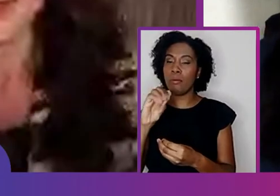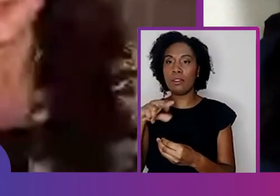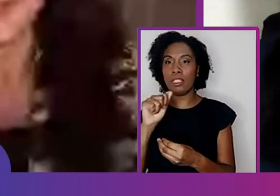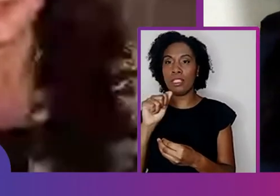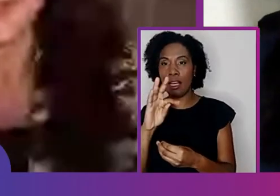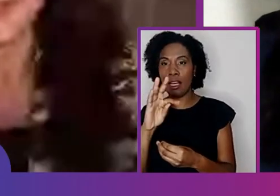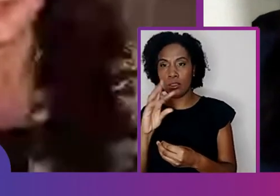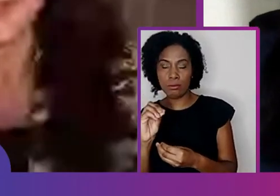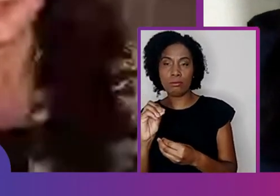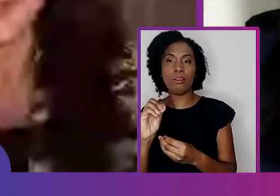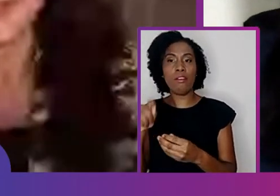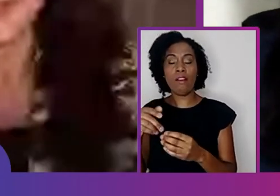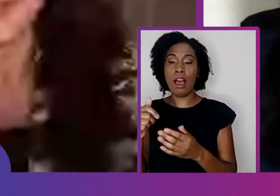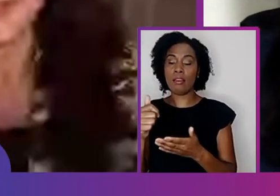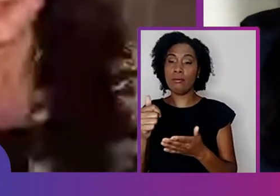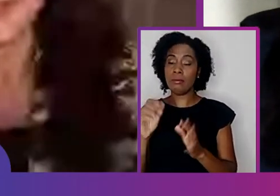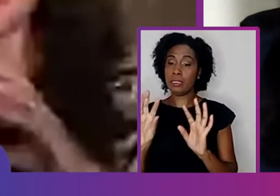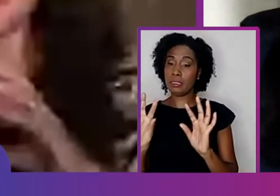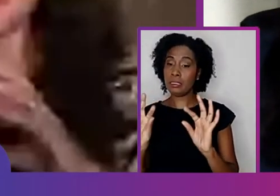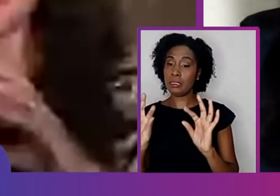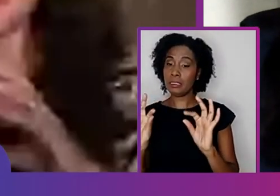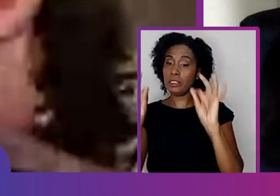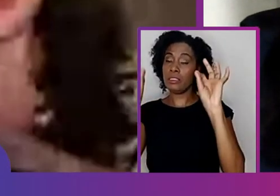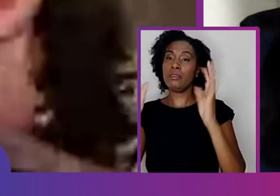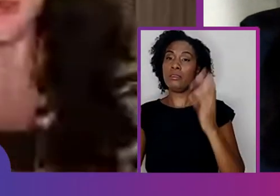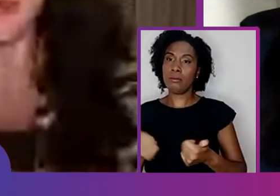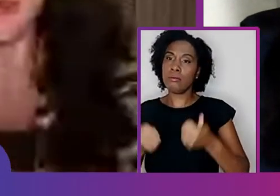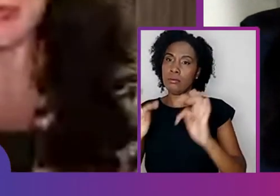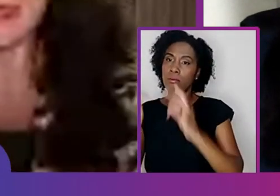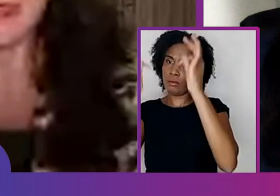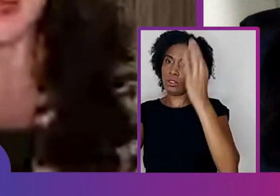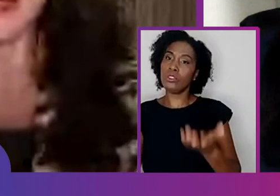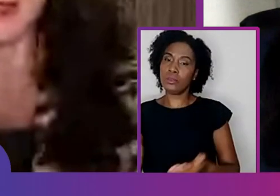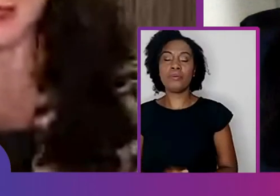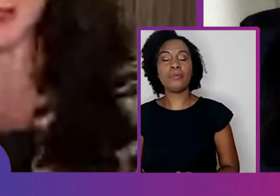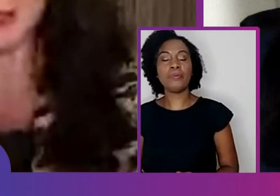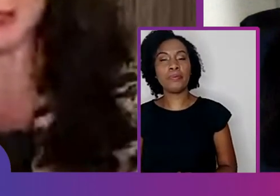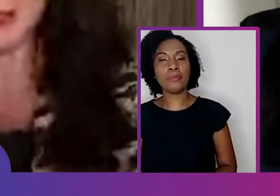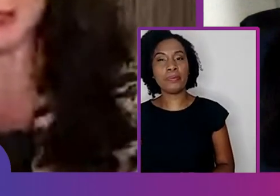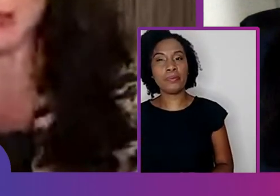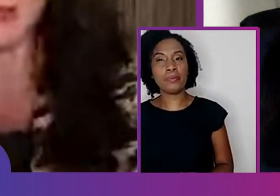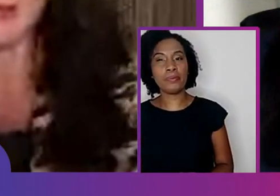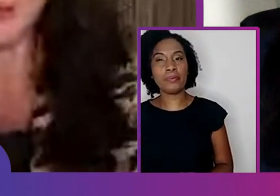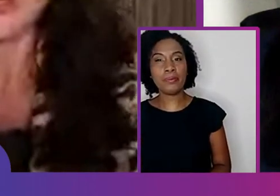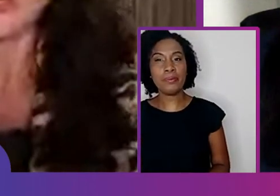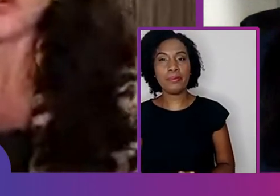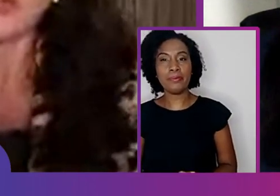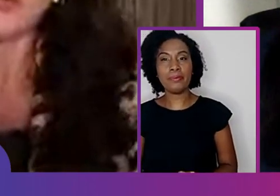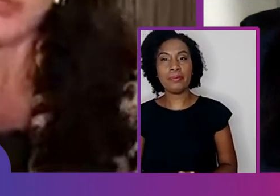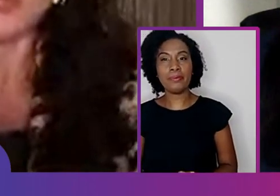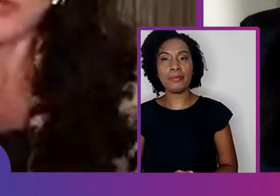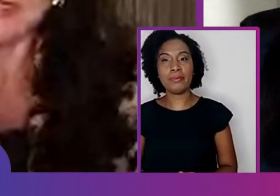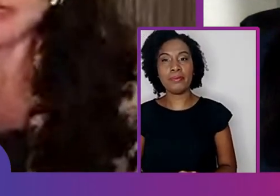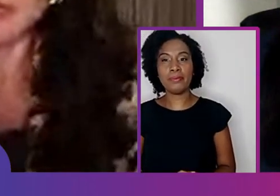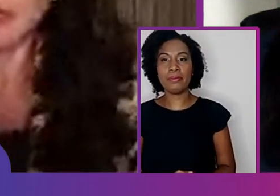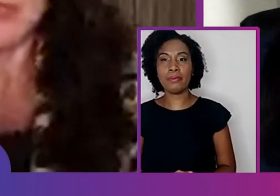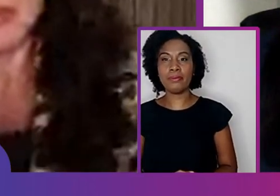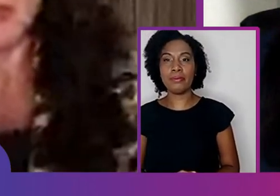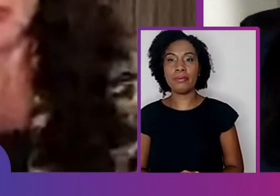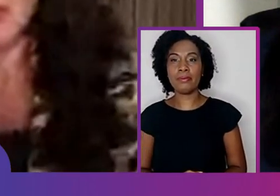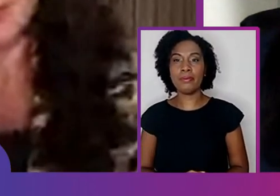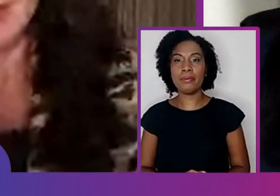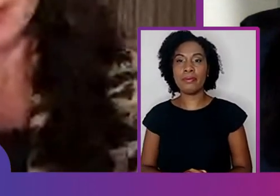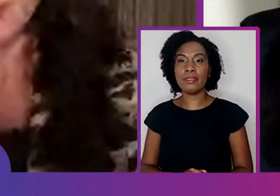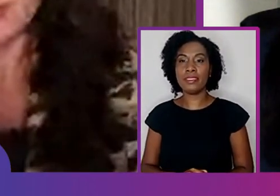isso. Você deu vários recados antes nessa sua resposta. Primeiro, de que o conhecimento